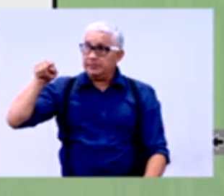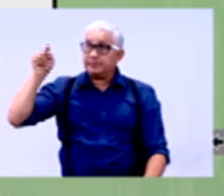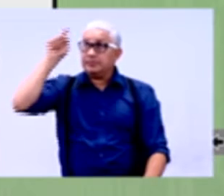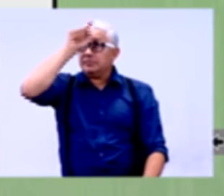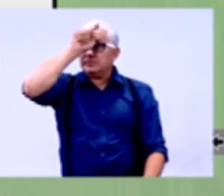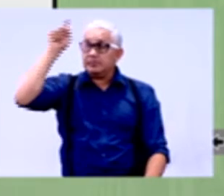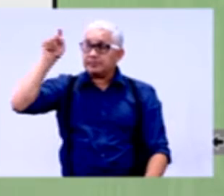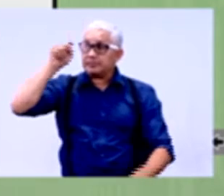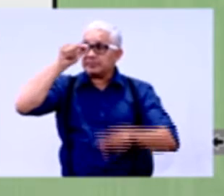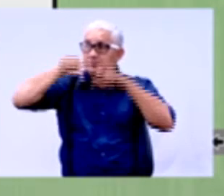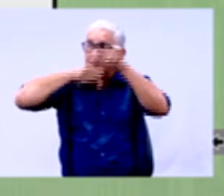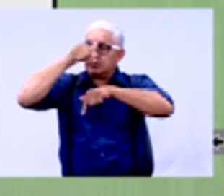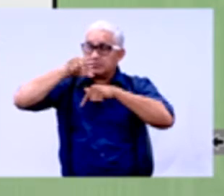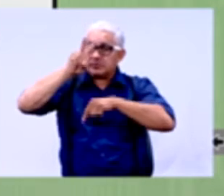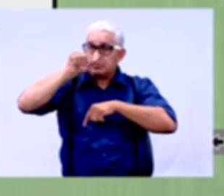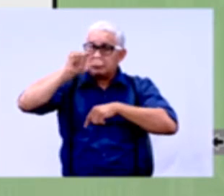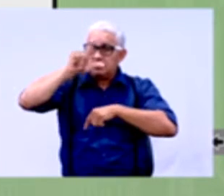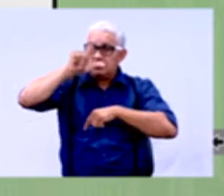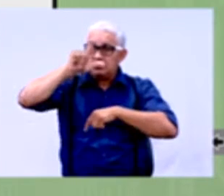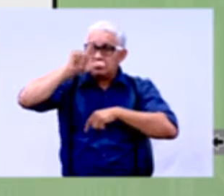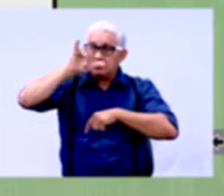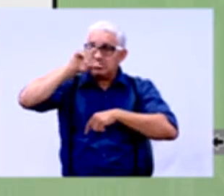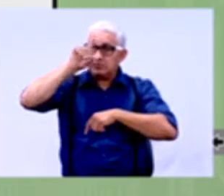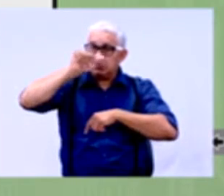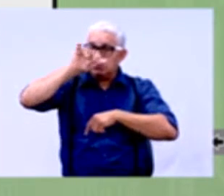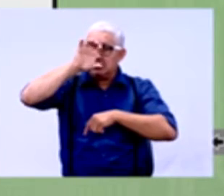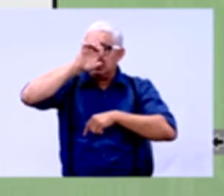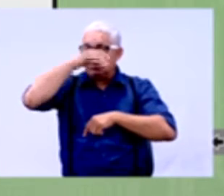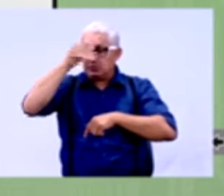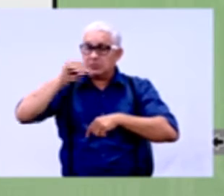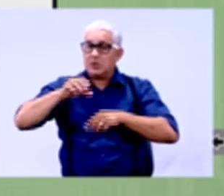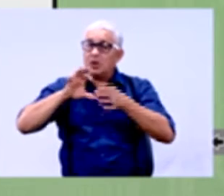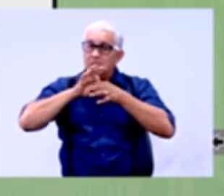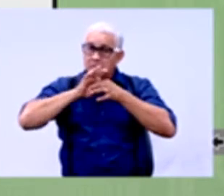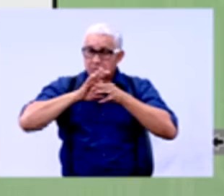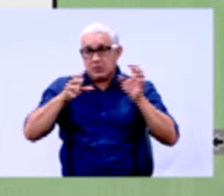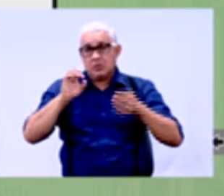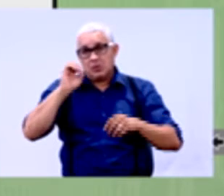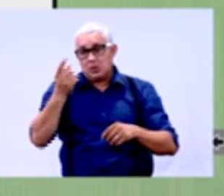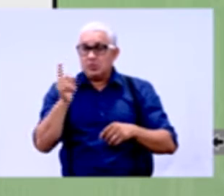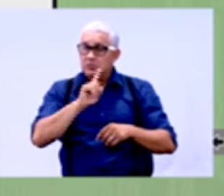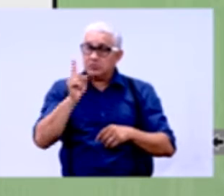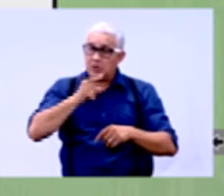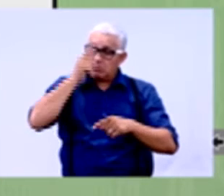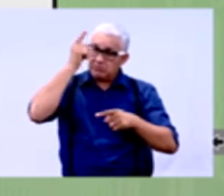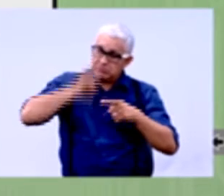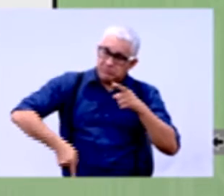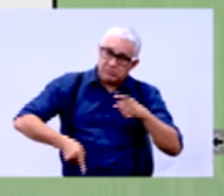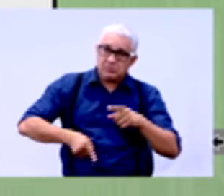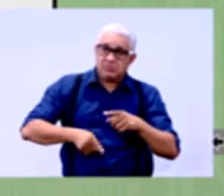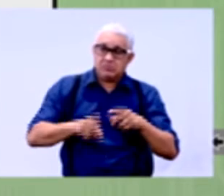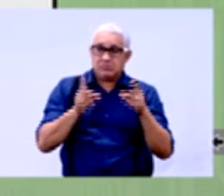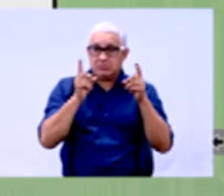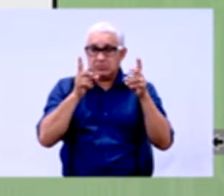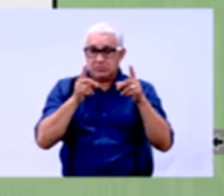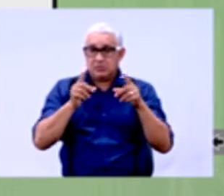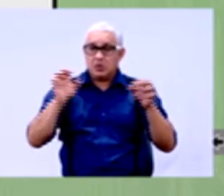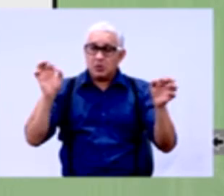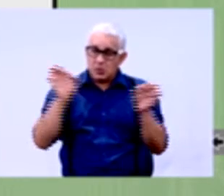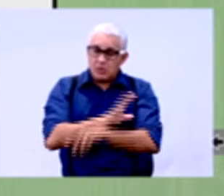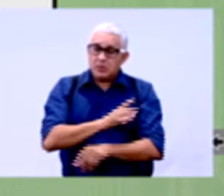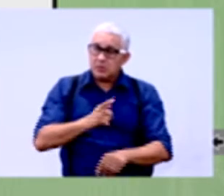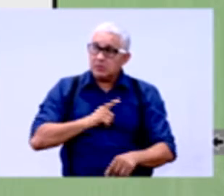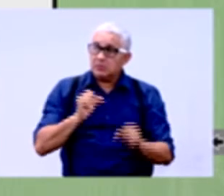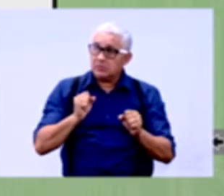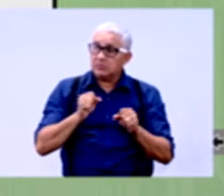classe serviço de validação é que vai autorizar ou não que esta ordem de venda seja concluída. Tá? Então aqui